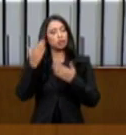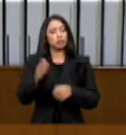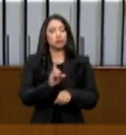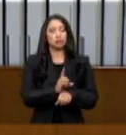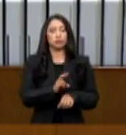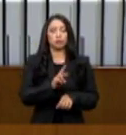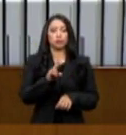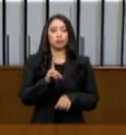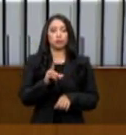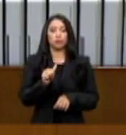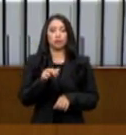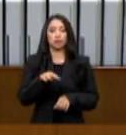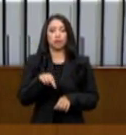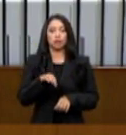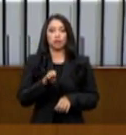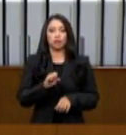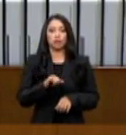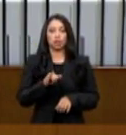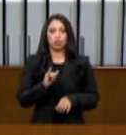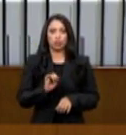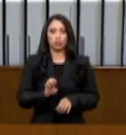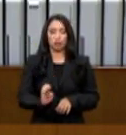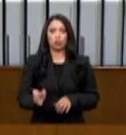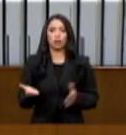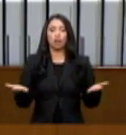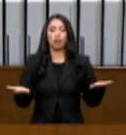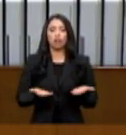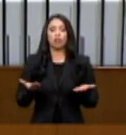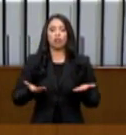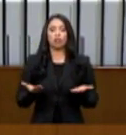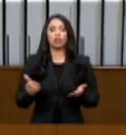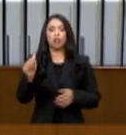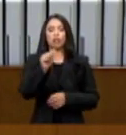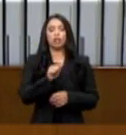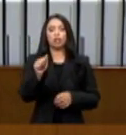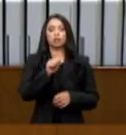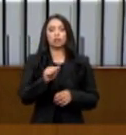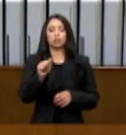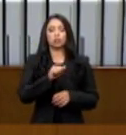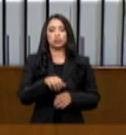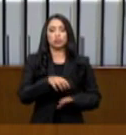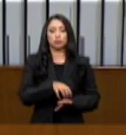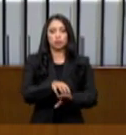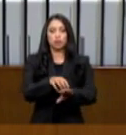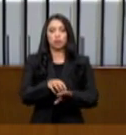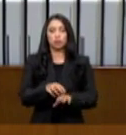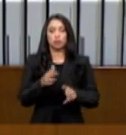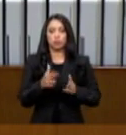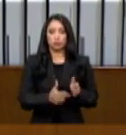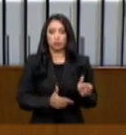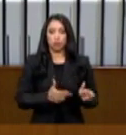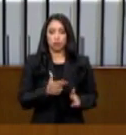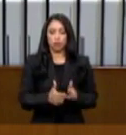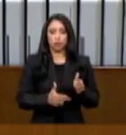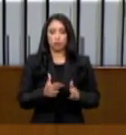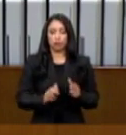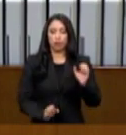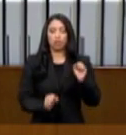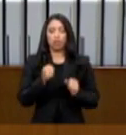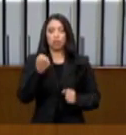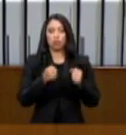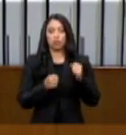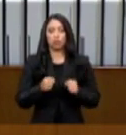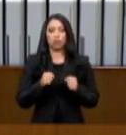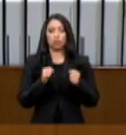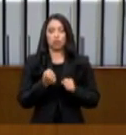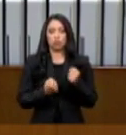Agora, pelos AMICICURE, Associação Nacional dos Transportadores Ferroviários e Associação Brasileira da Indústria Ferroviária,